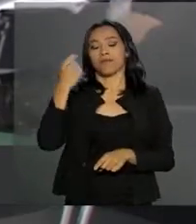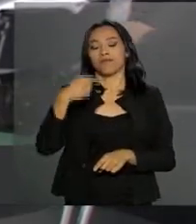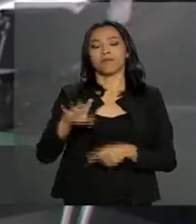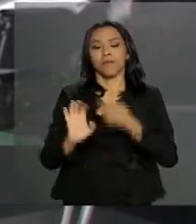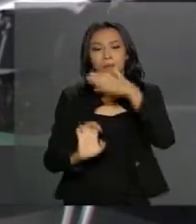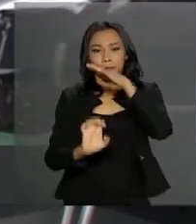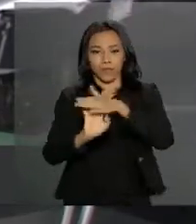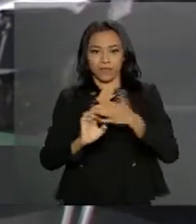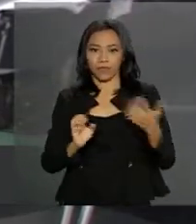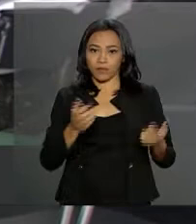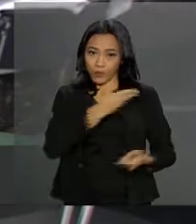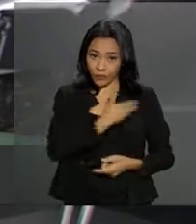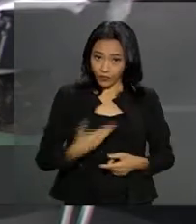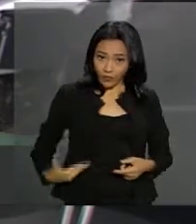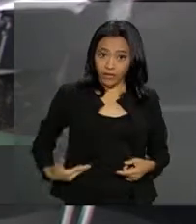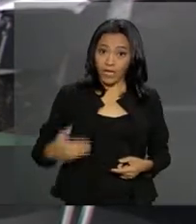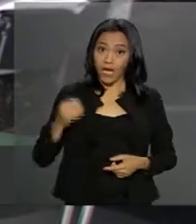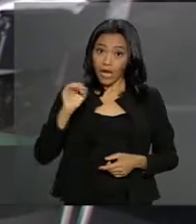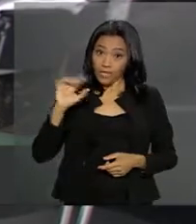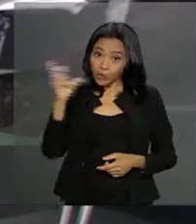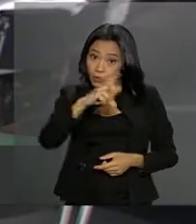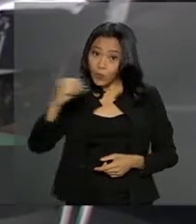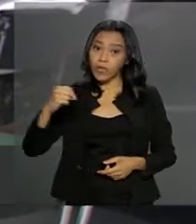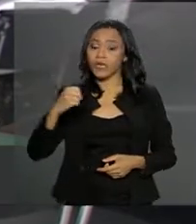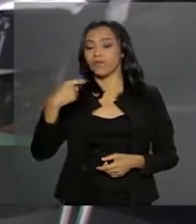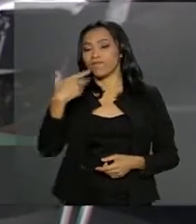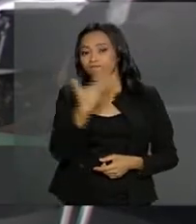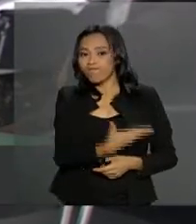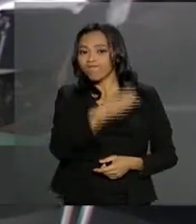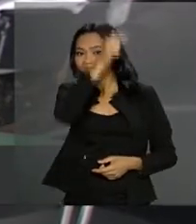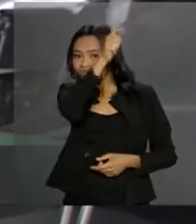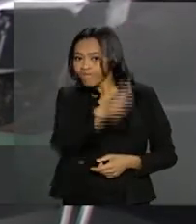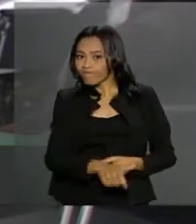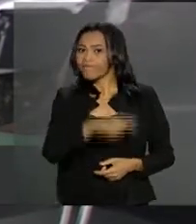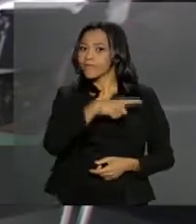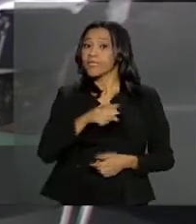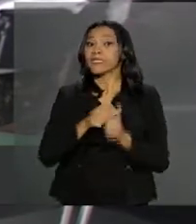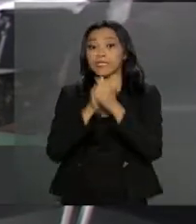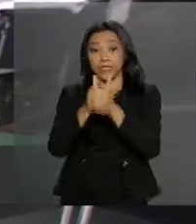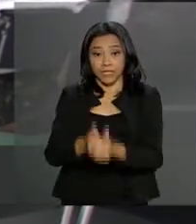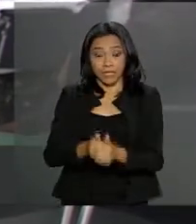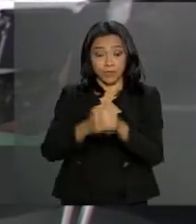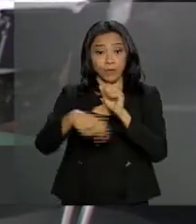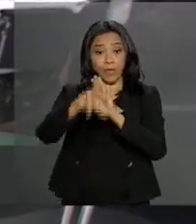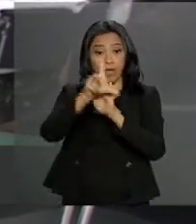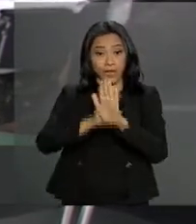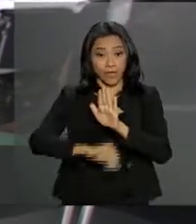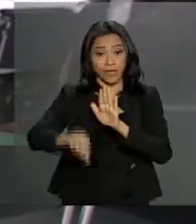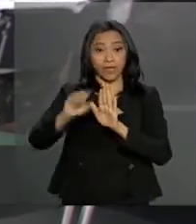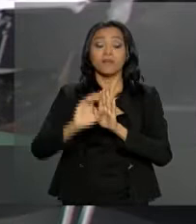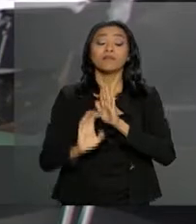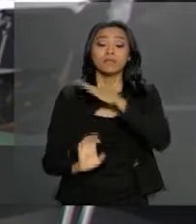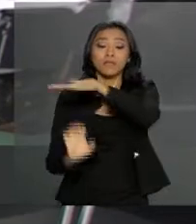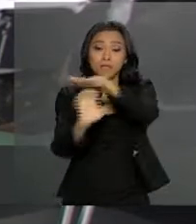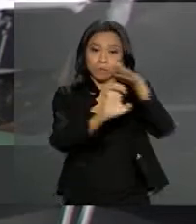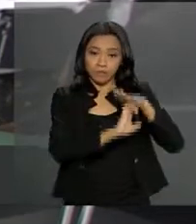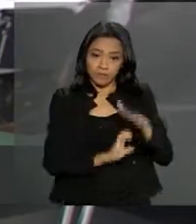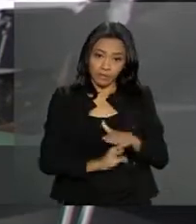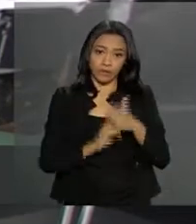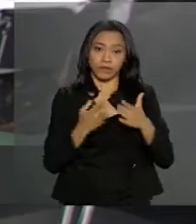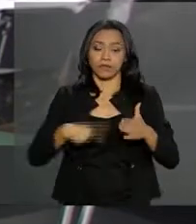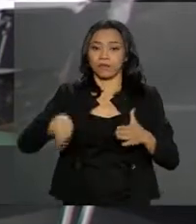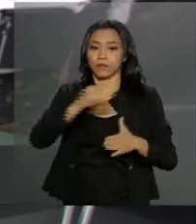a escolher o seu principal gestor, levando em conta a Lei das Estatais, instituída em 2016. O